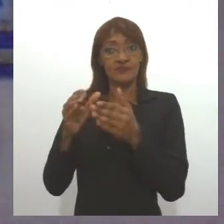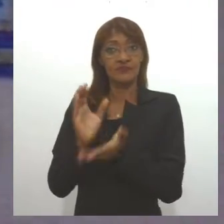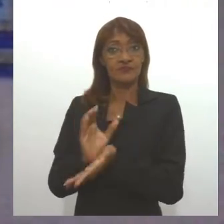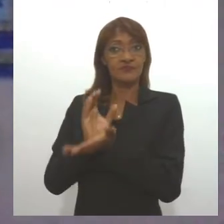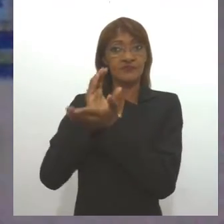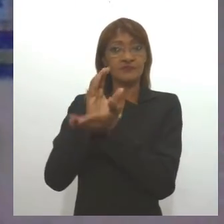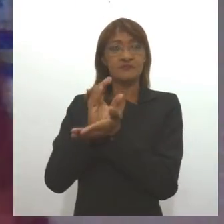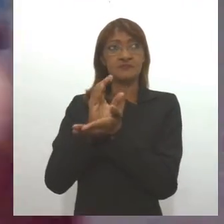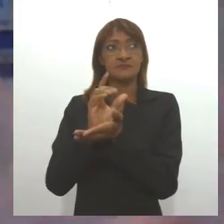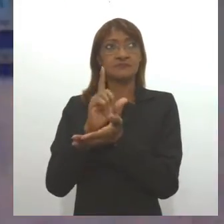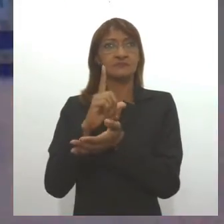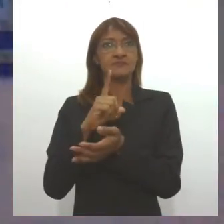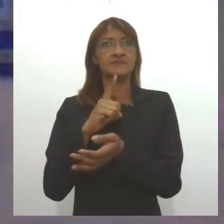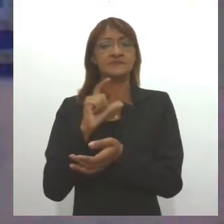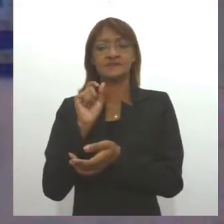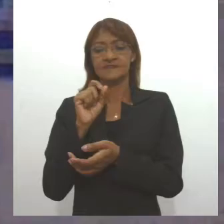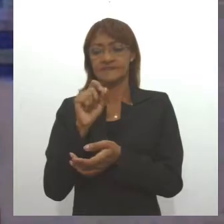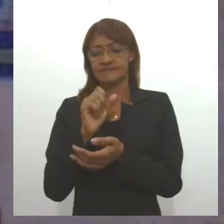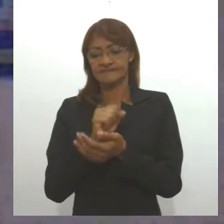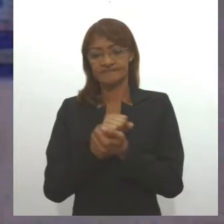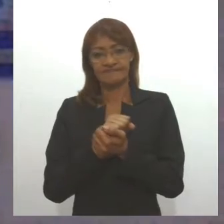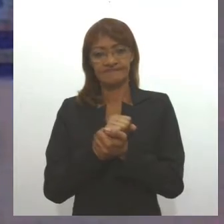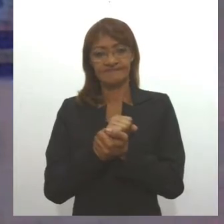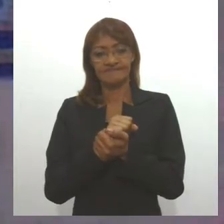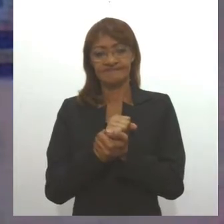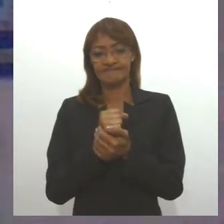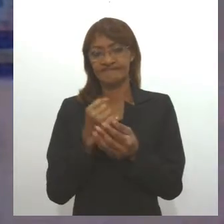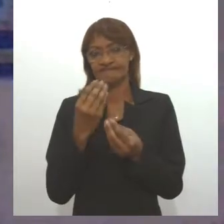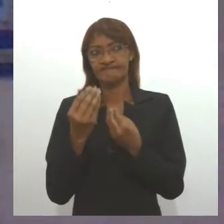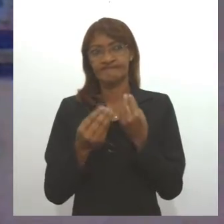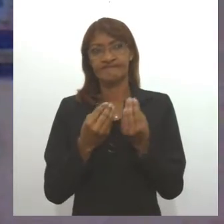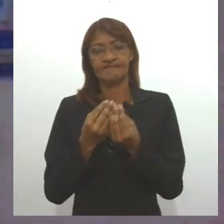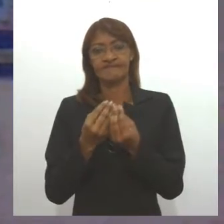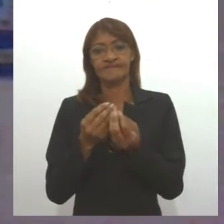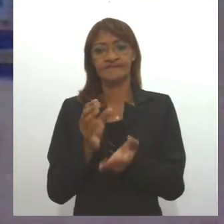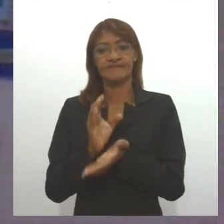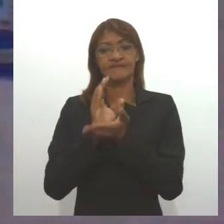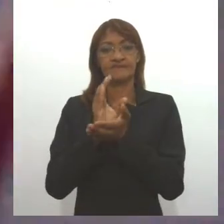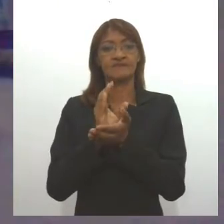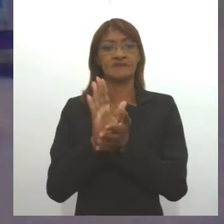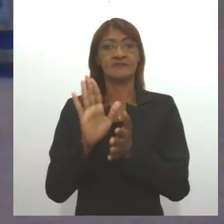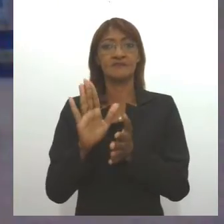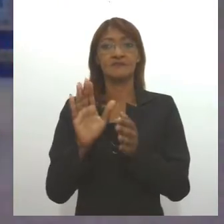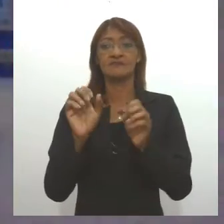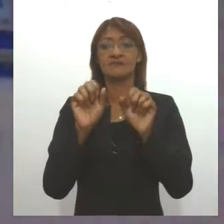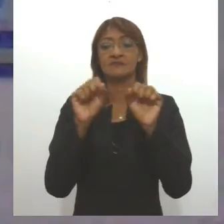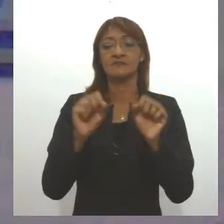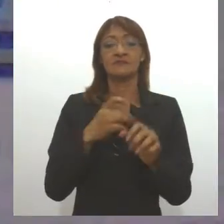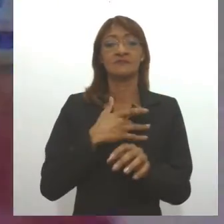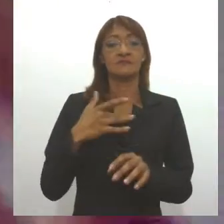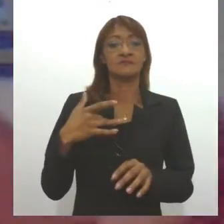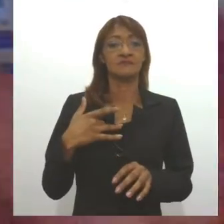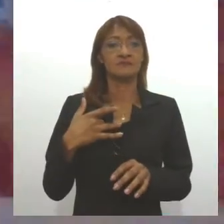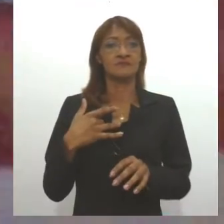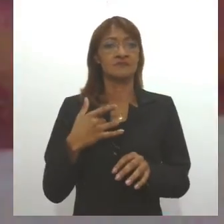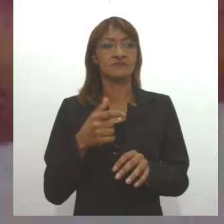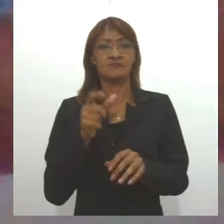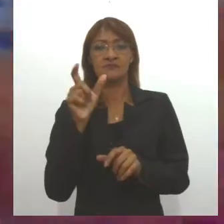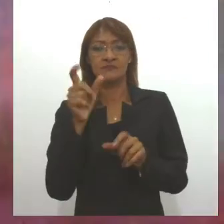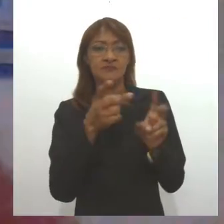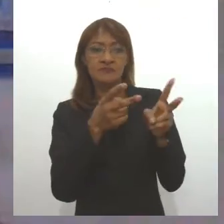tipo, vamos dizer aqui, vamos colocar outro tipo de conselho, o conselho de saúde, ele tem um olhar nosso do usuário, o olhar